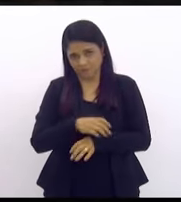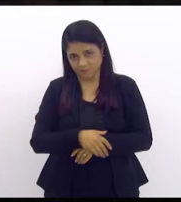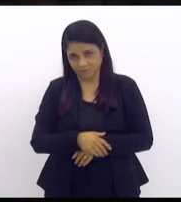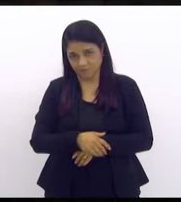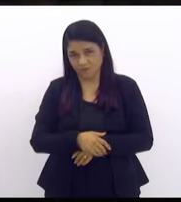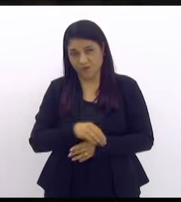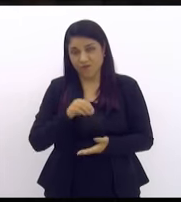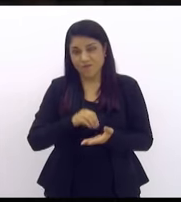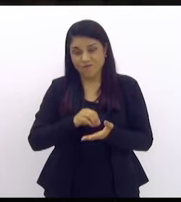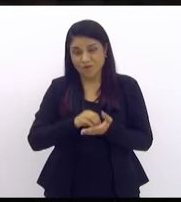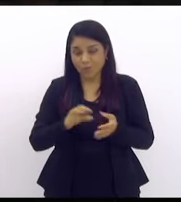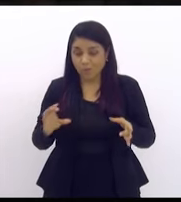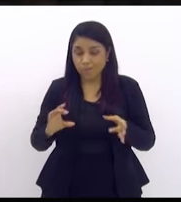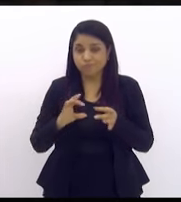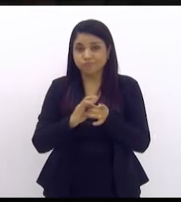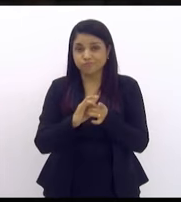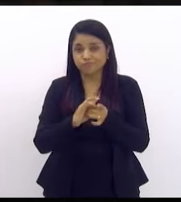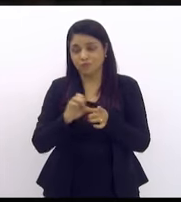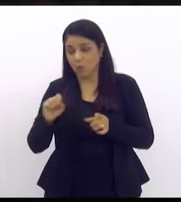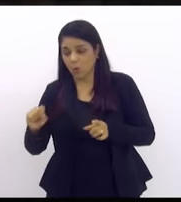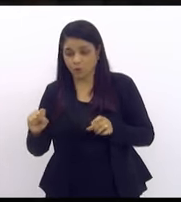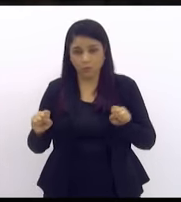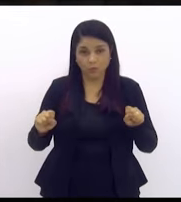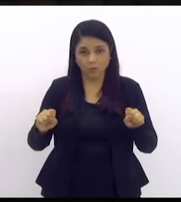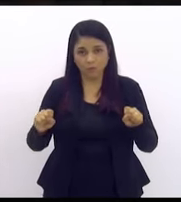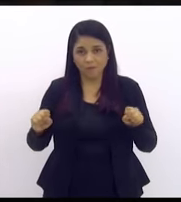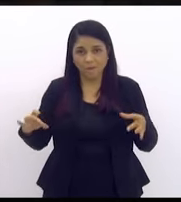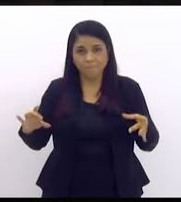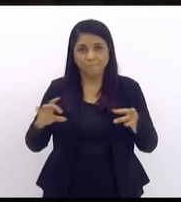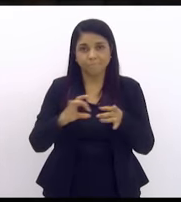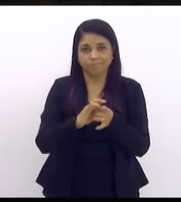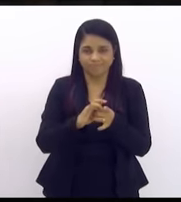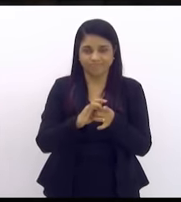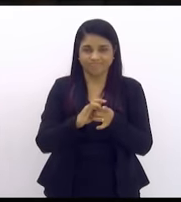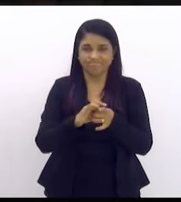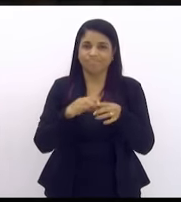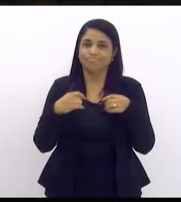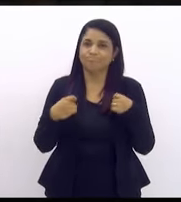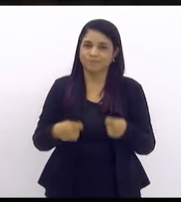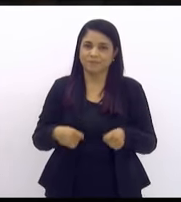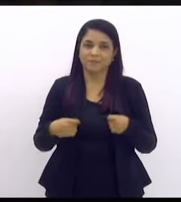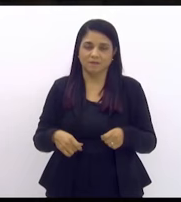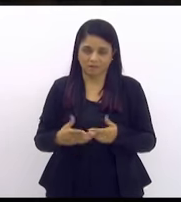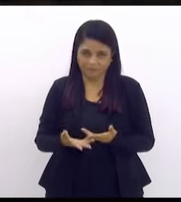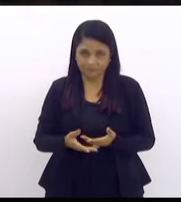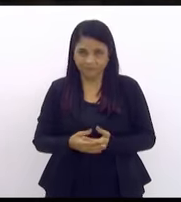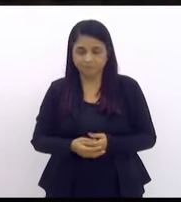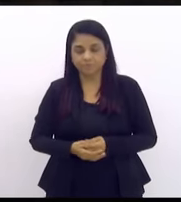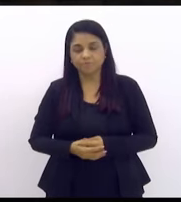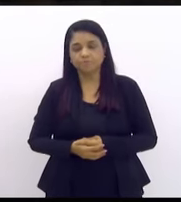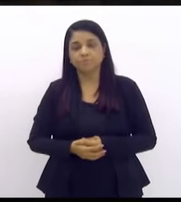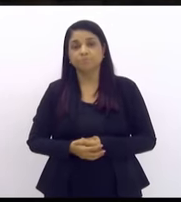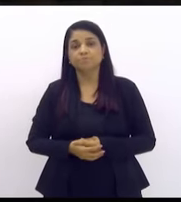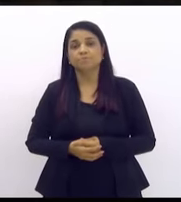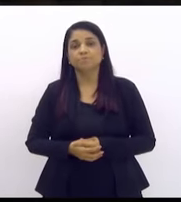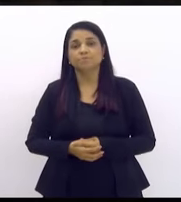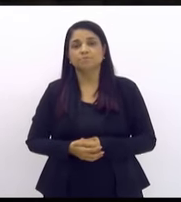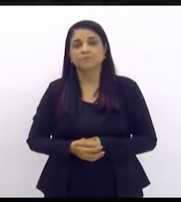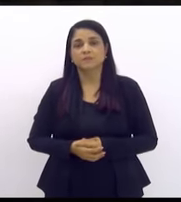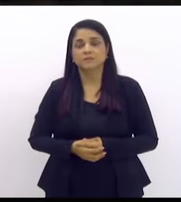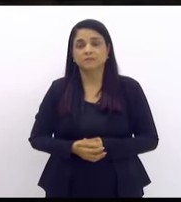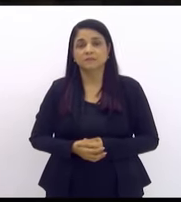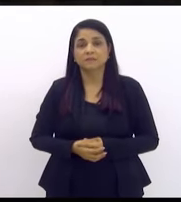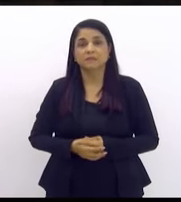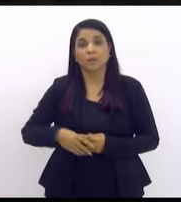essa interligação de uma maneira mais destacada. Mas, de qualquer jeito,